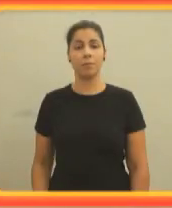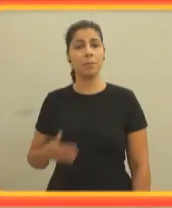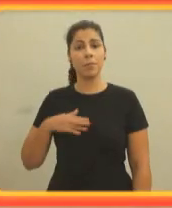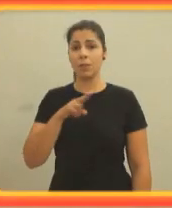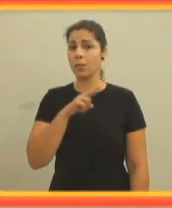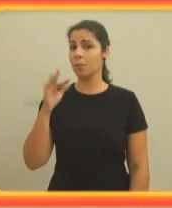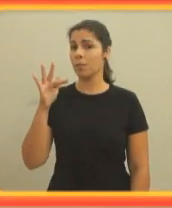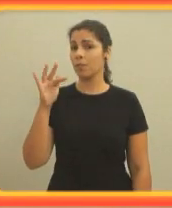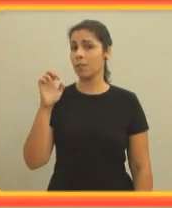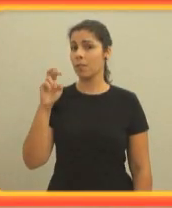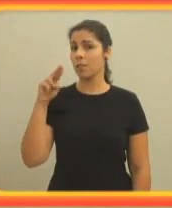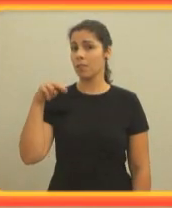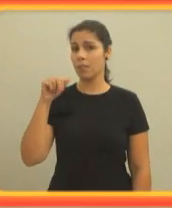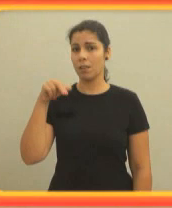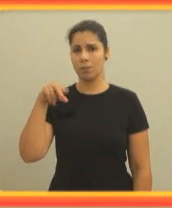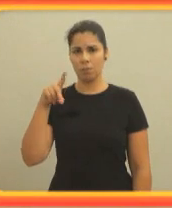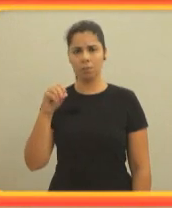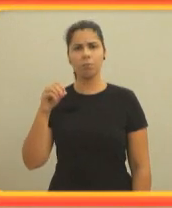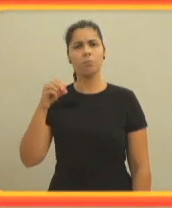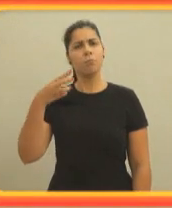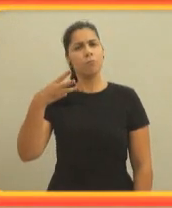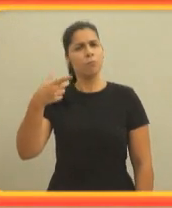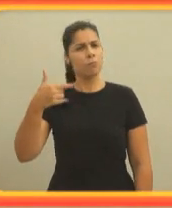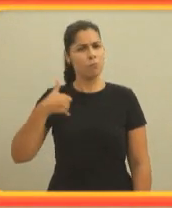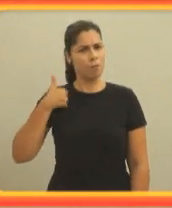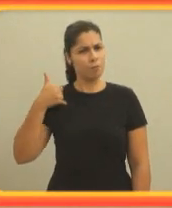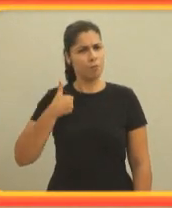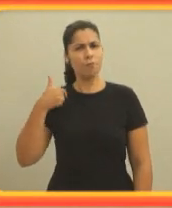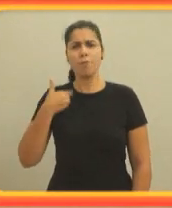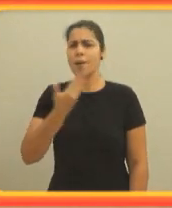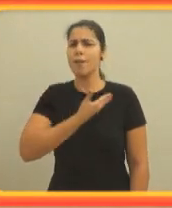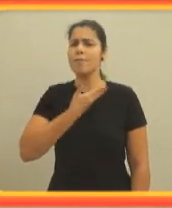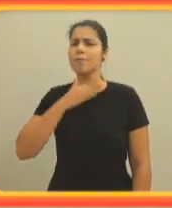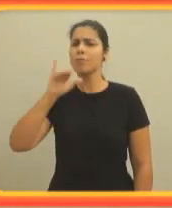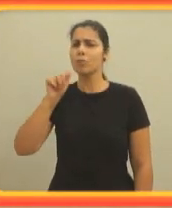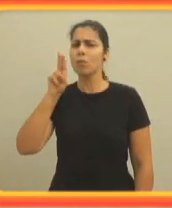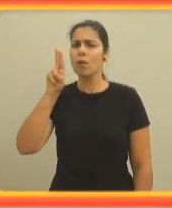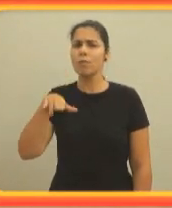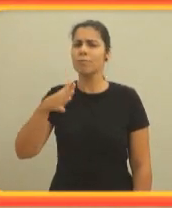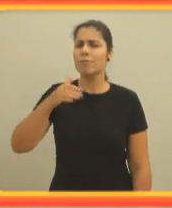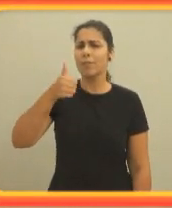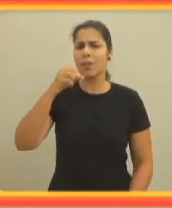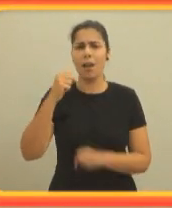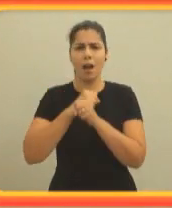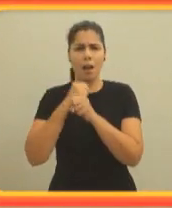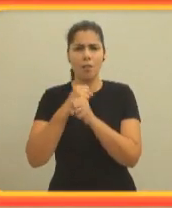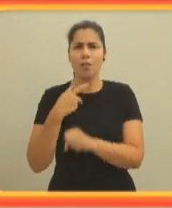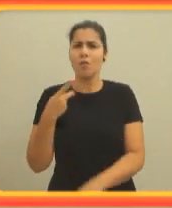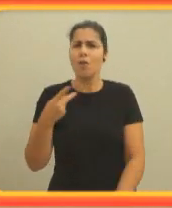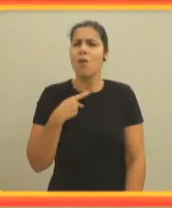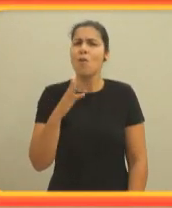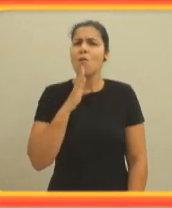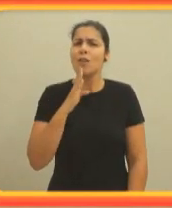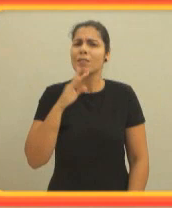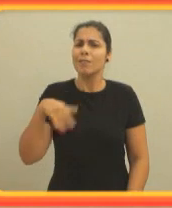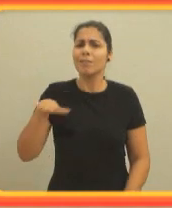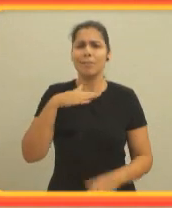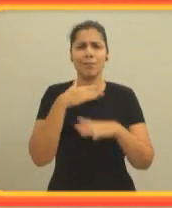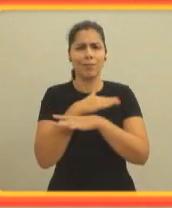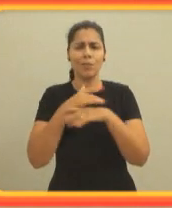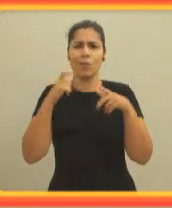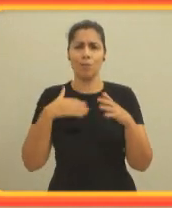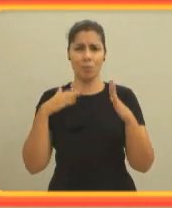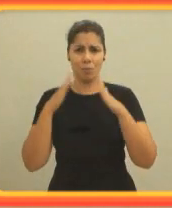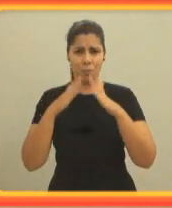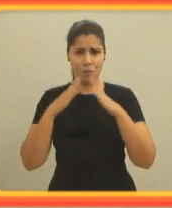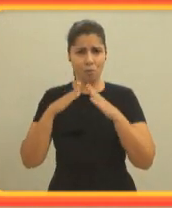Meu nome é Fernando, tenho 32 anos. Sou amigo de Juan há mais de 10 anos. Nós nos conhecemos na cidade onde eu moro, em La Paloma.